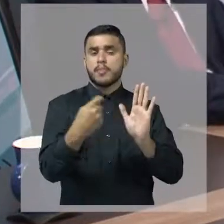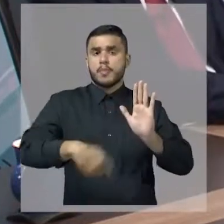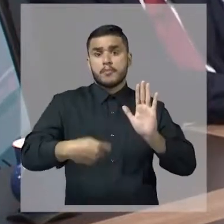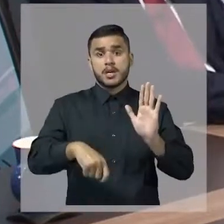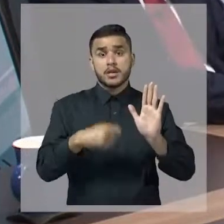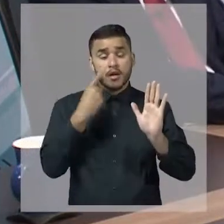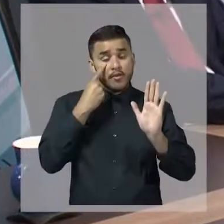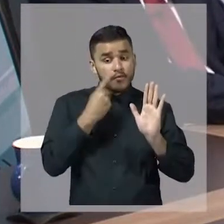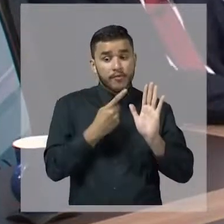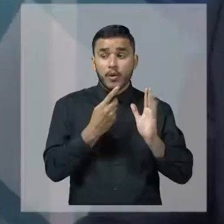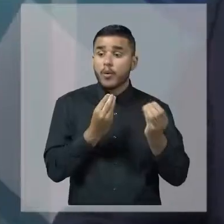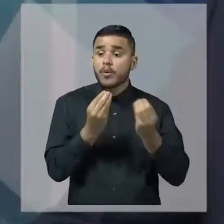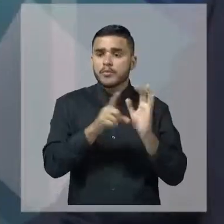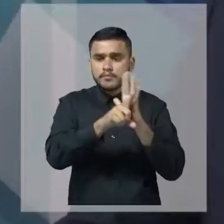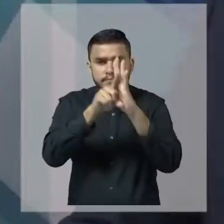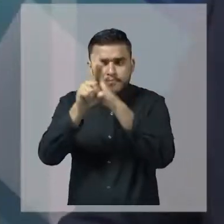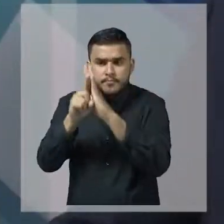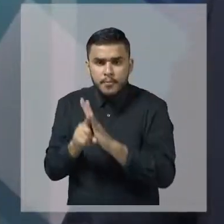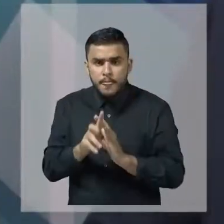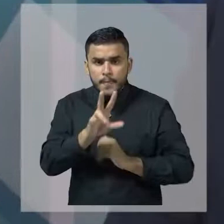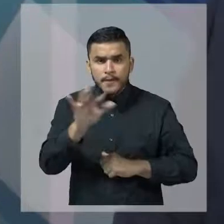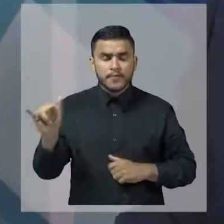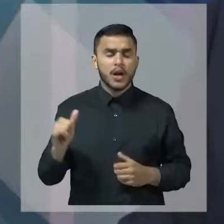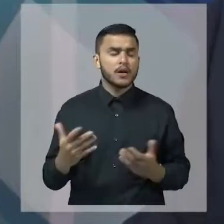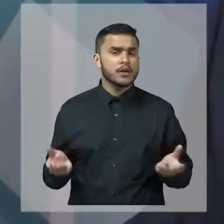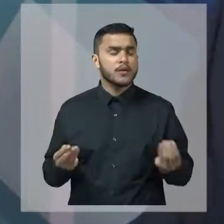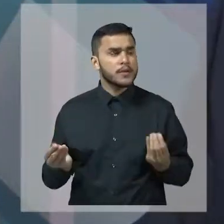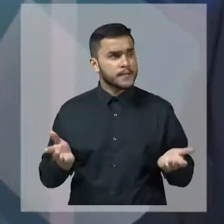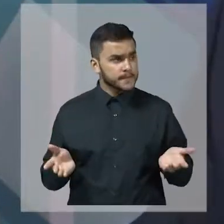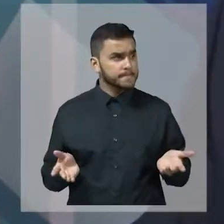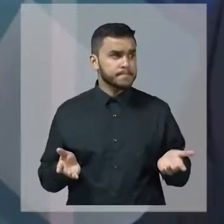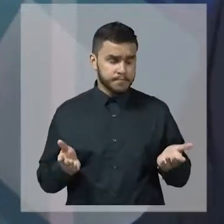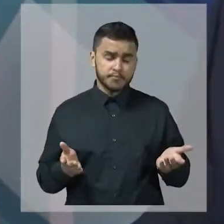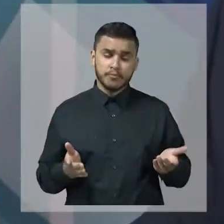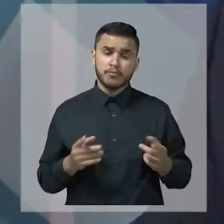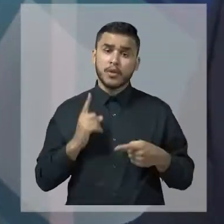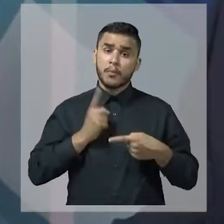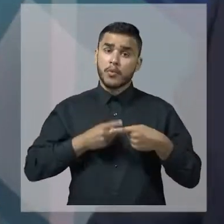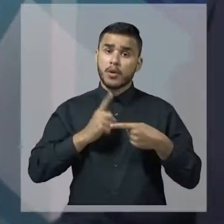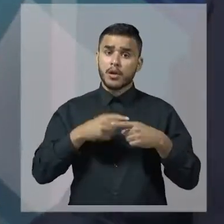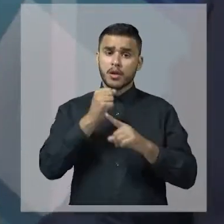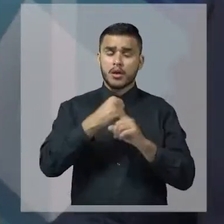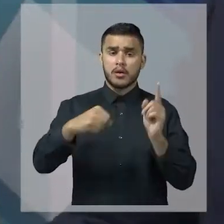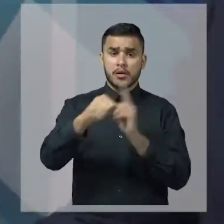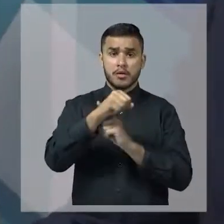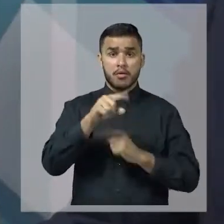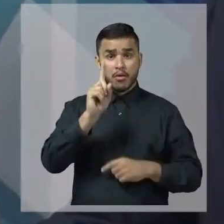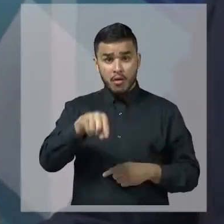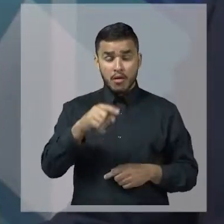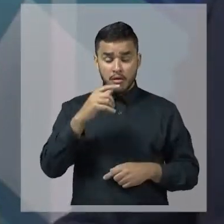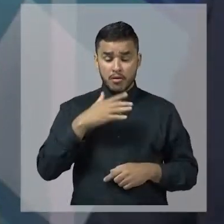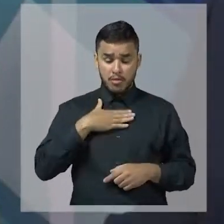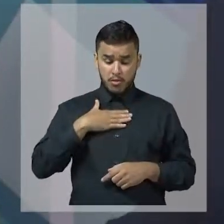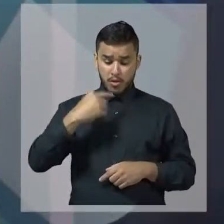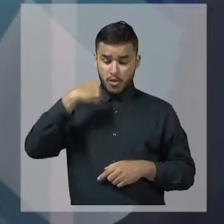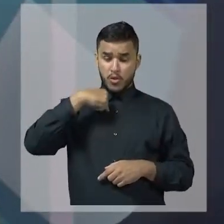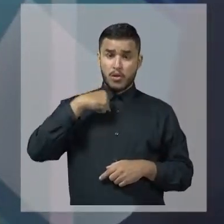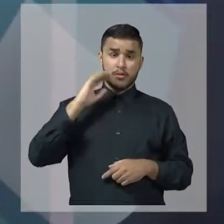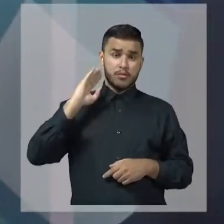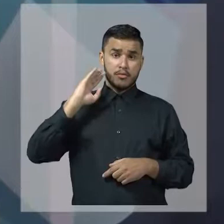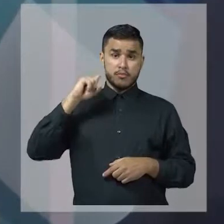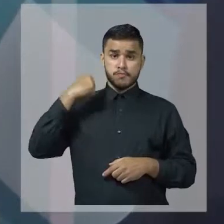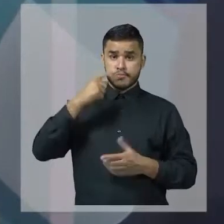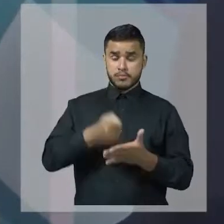sua respectiva apuração. O que é que está causando um certo desconforto na sociedade? O próprio julgador vai